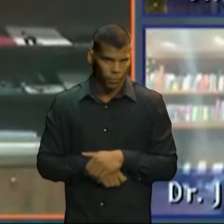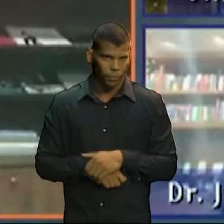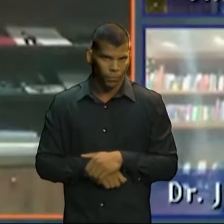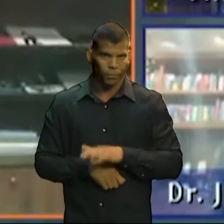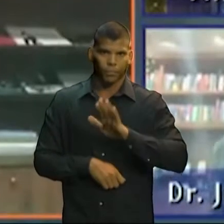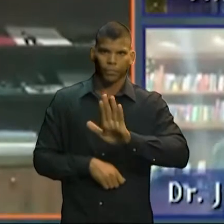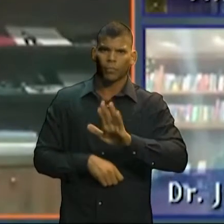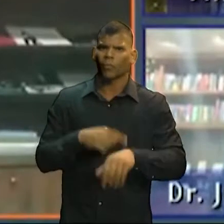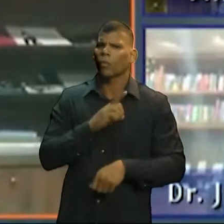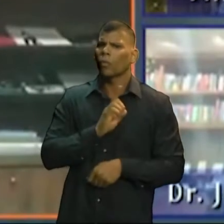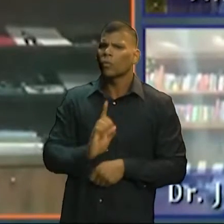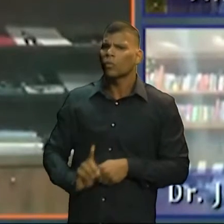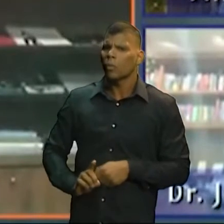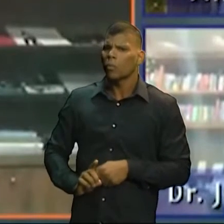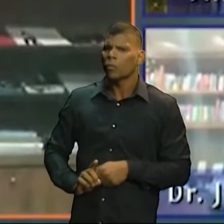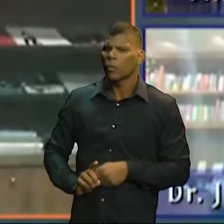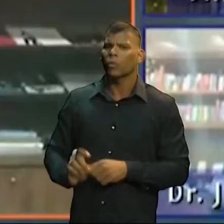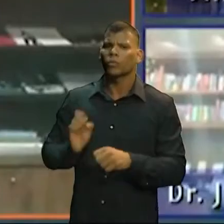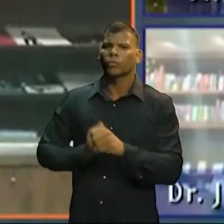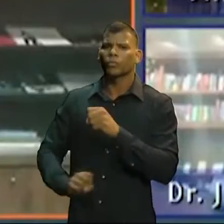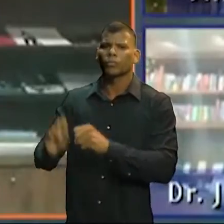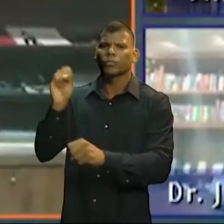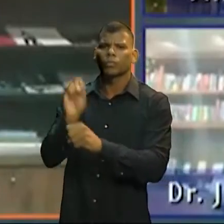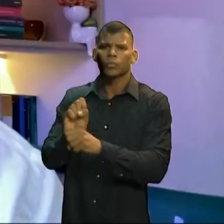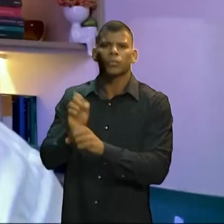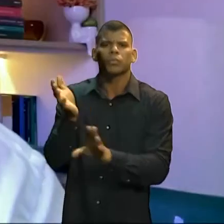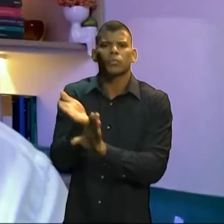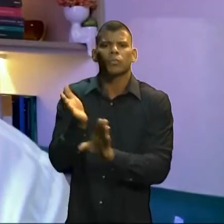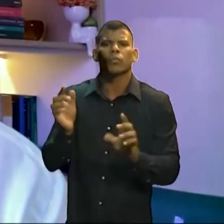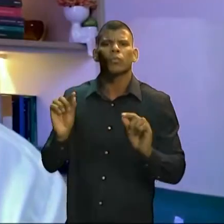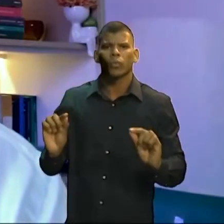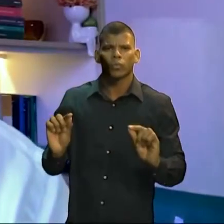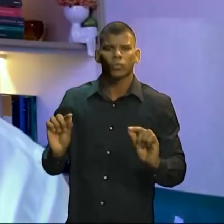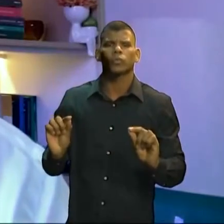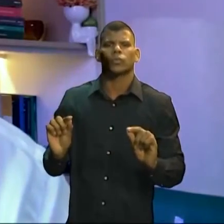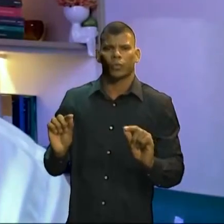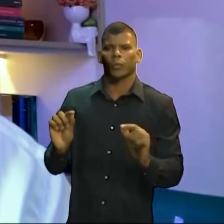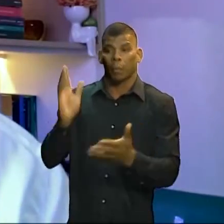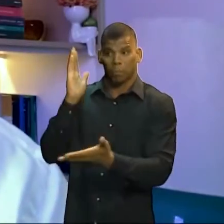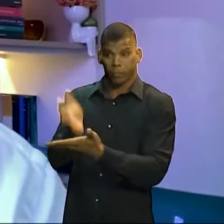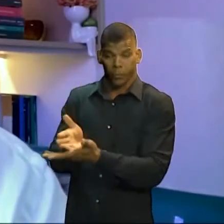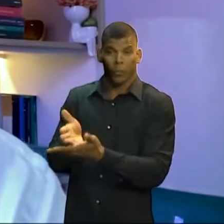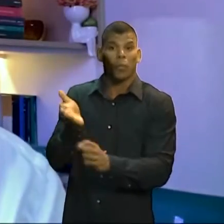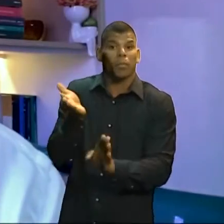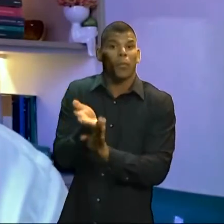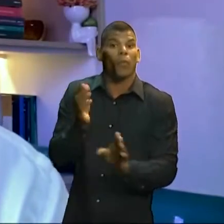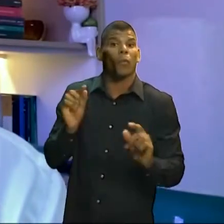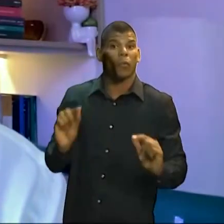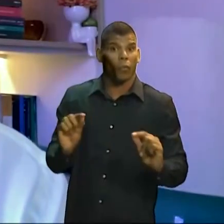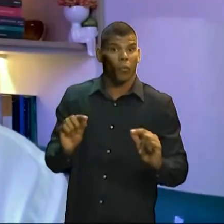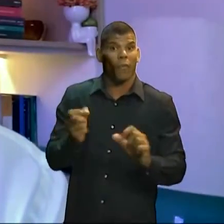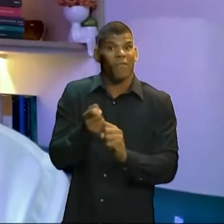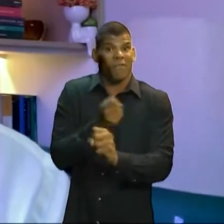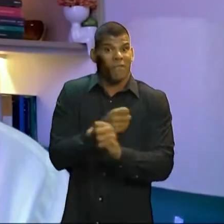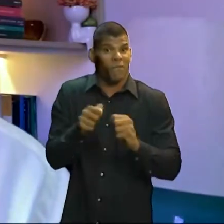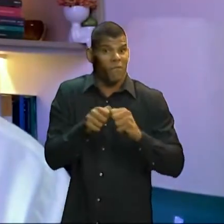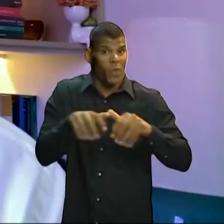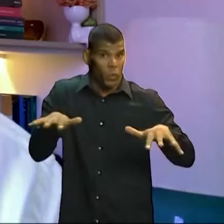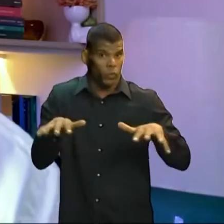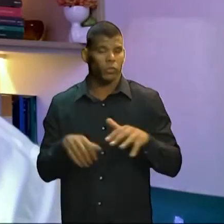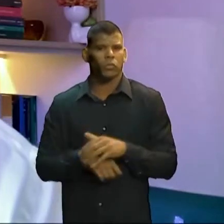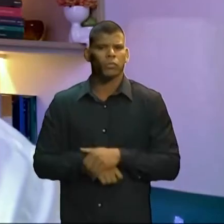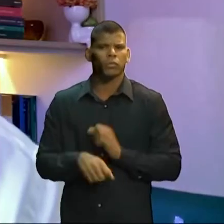de um deputado por espalhar fake news. O último julgamento do TSE do ano passado a respeito de fake